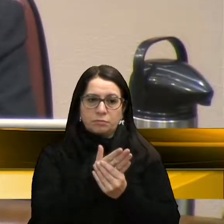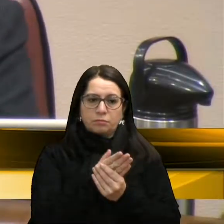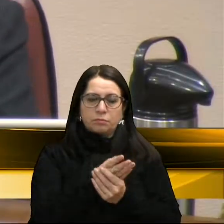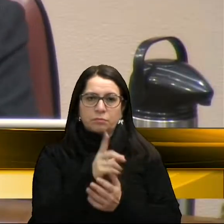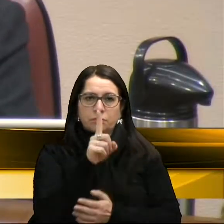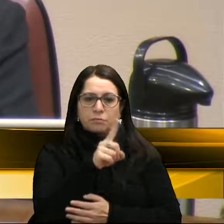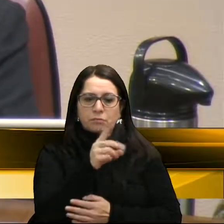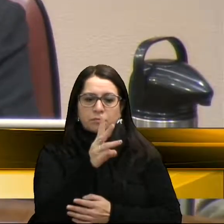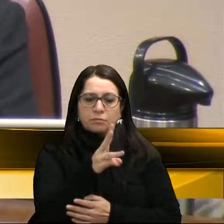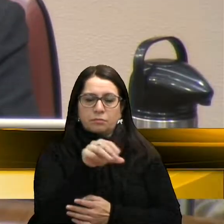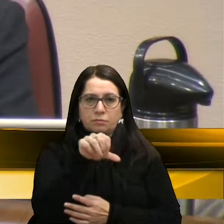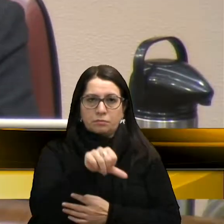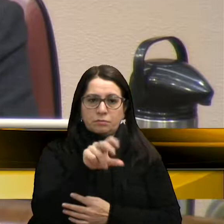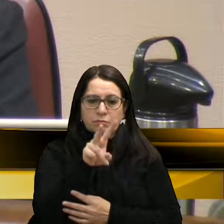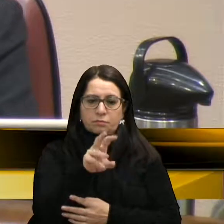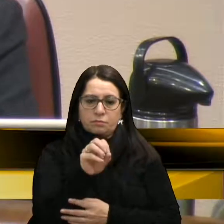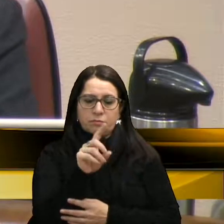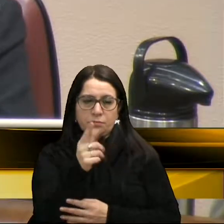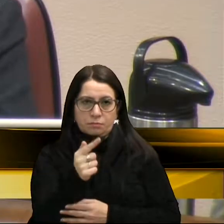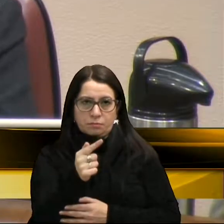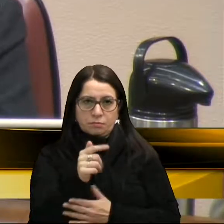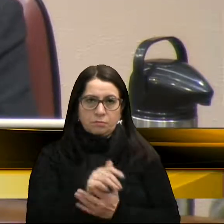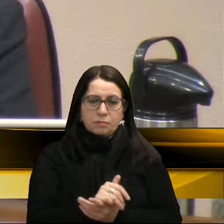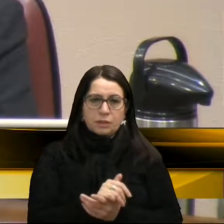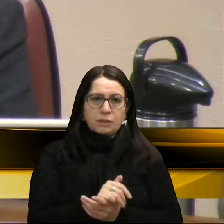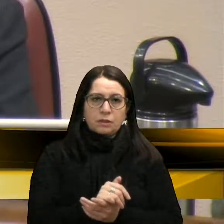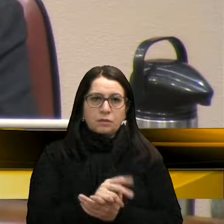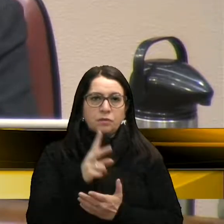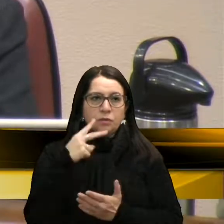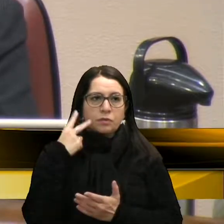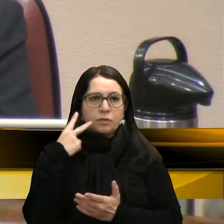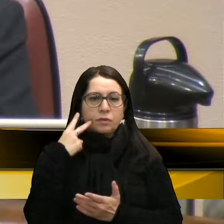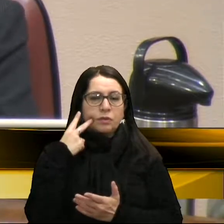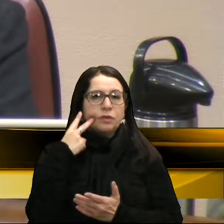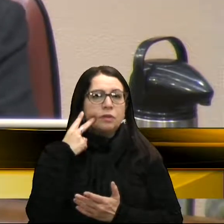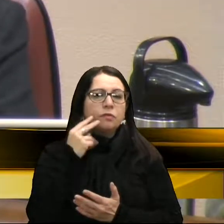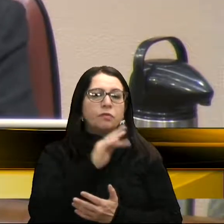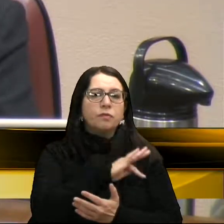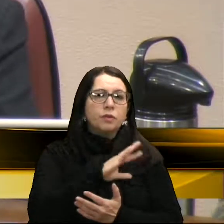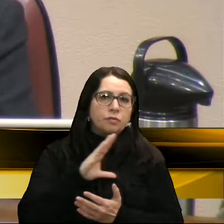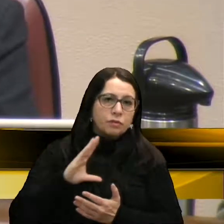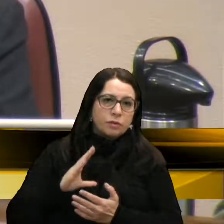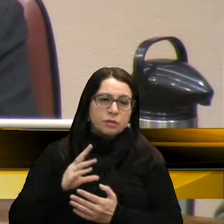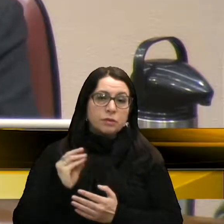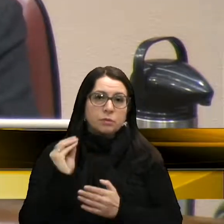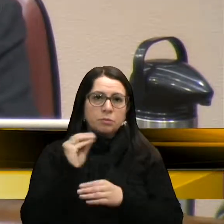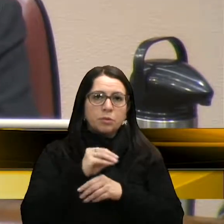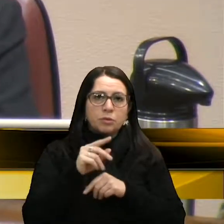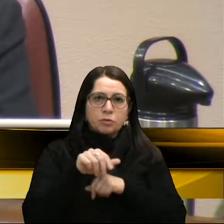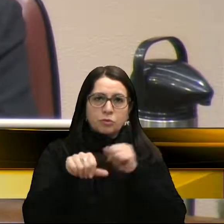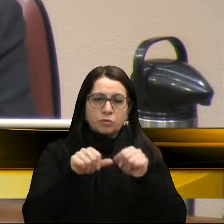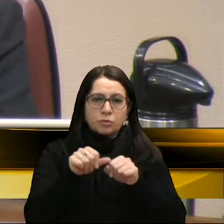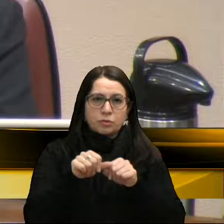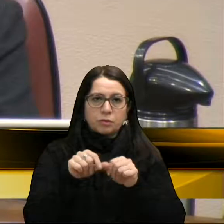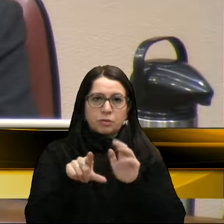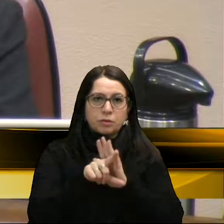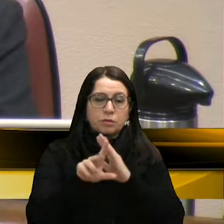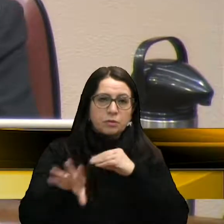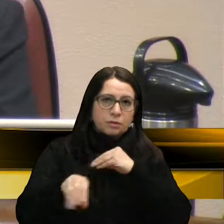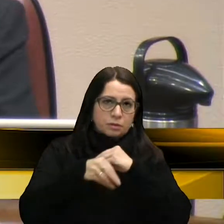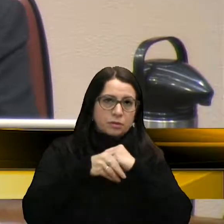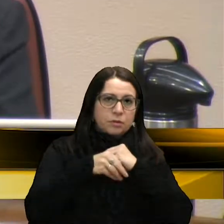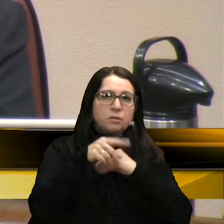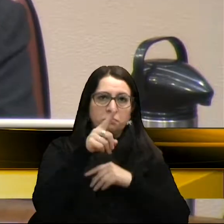número 139 de 2017, de autoria do vereador Flávio Cassina, que acresce dispositivo à lei complementar